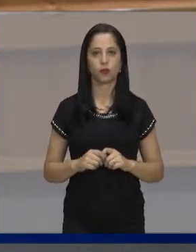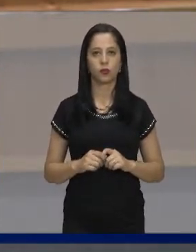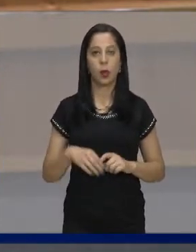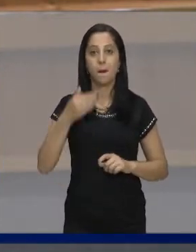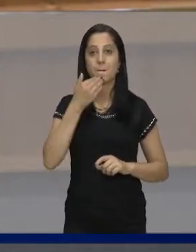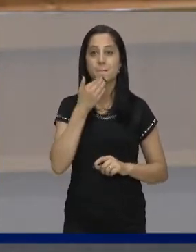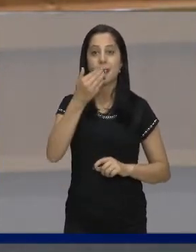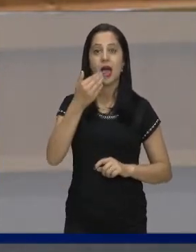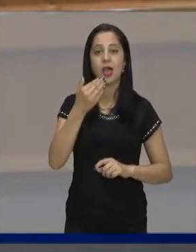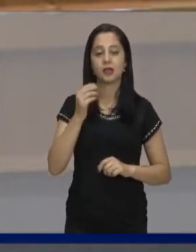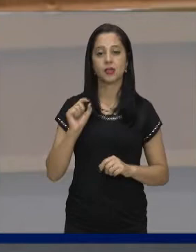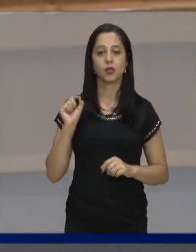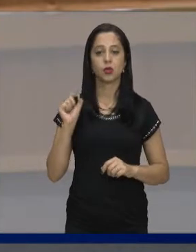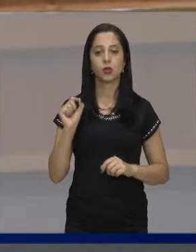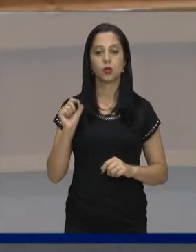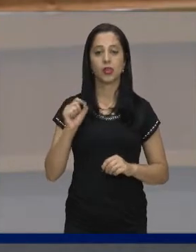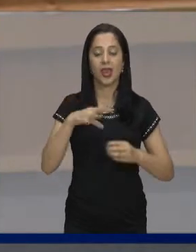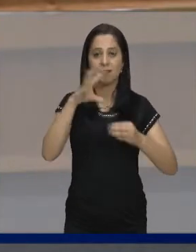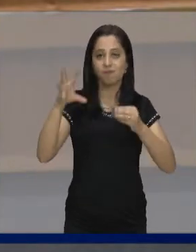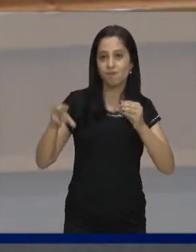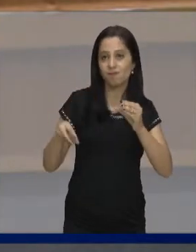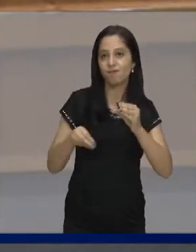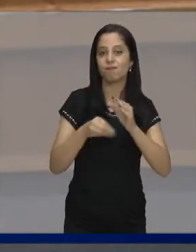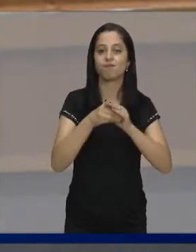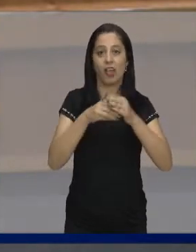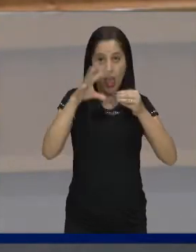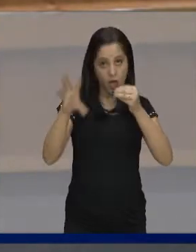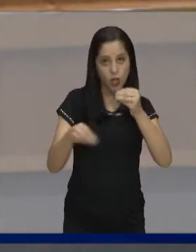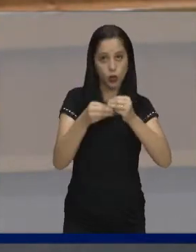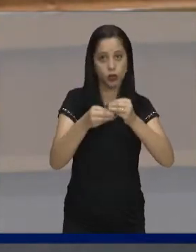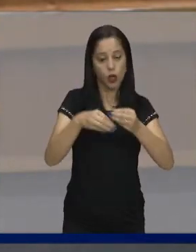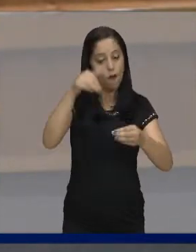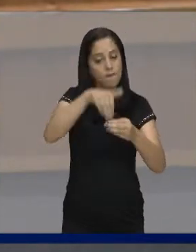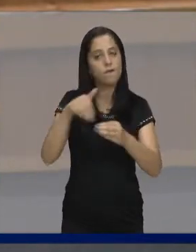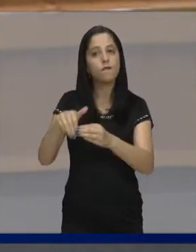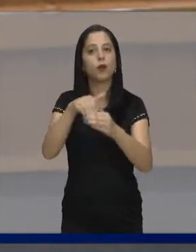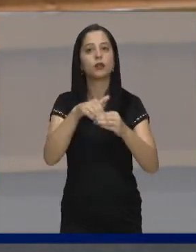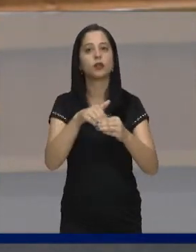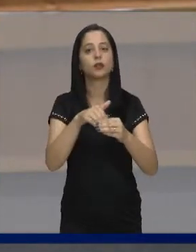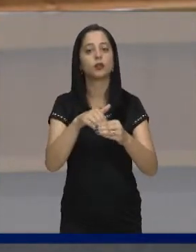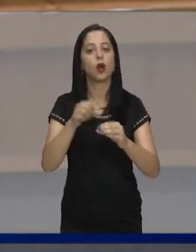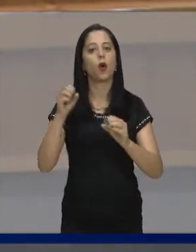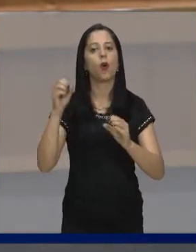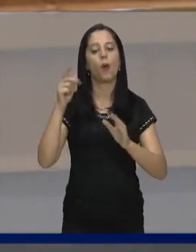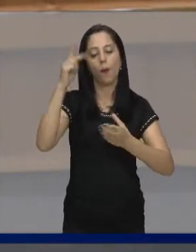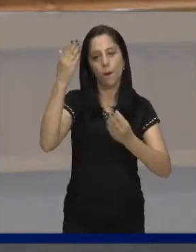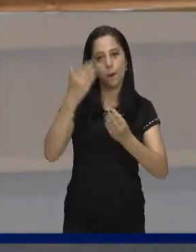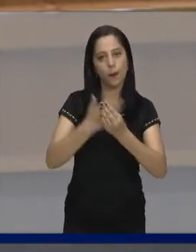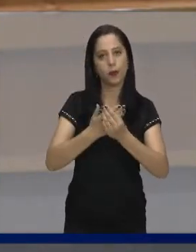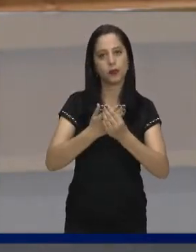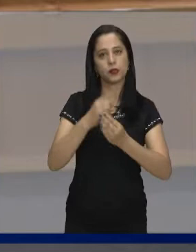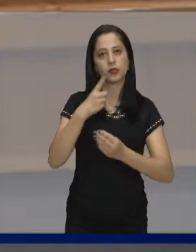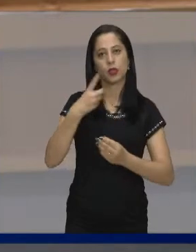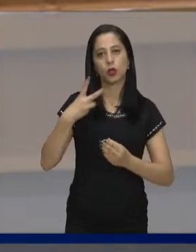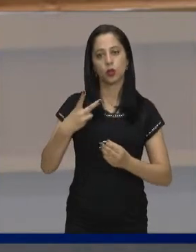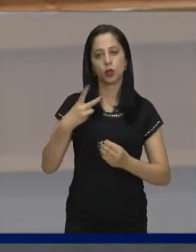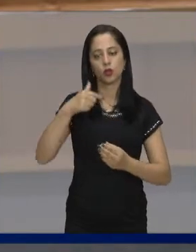Solicito, senhor presidente, a inclusão para votação do processo